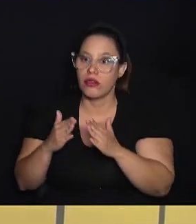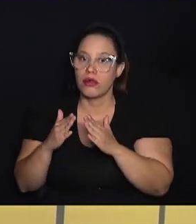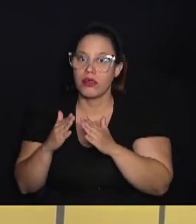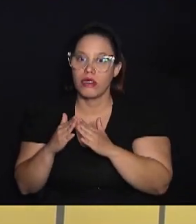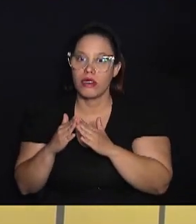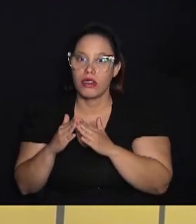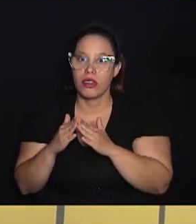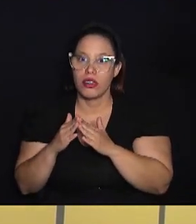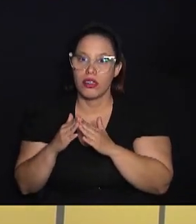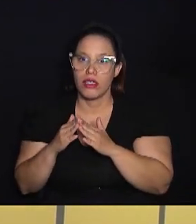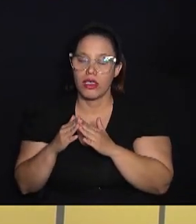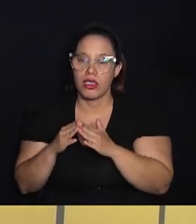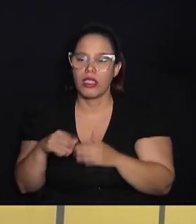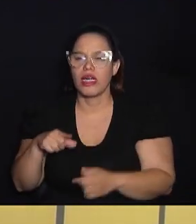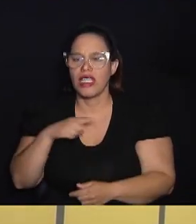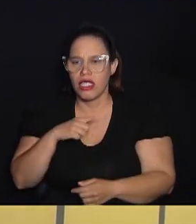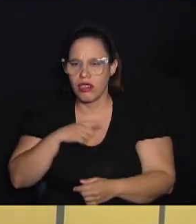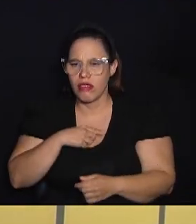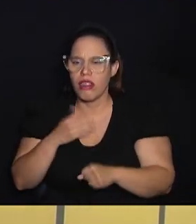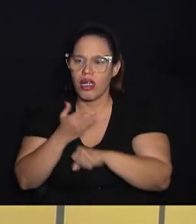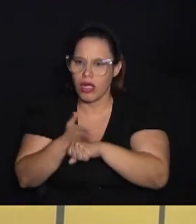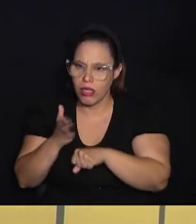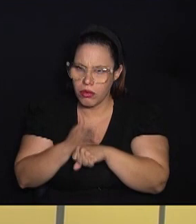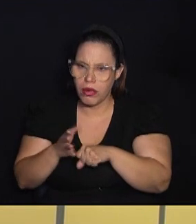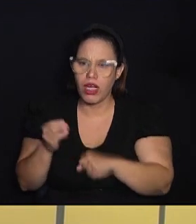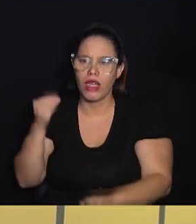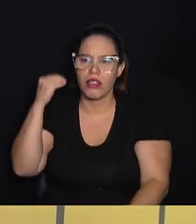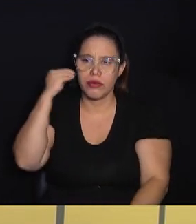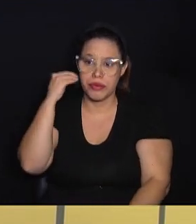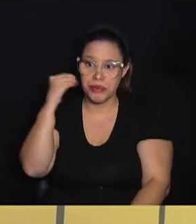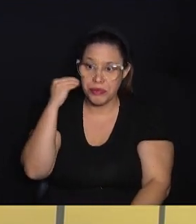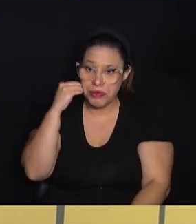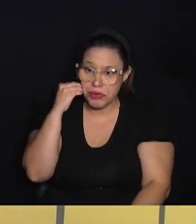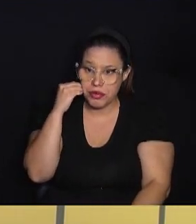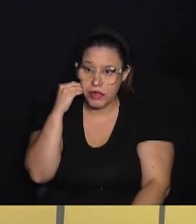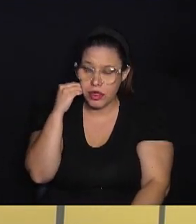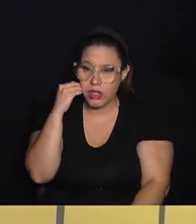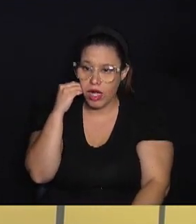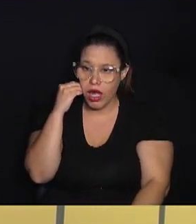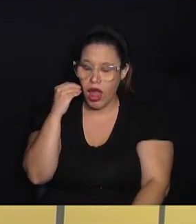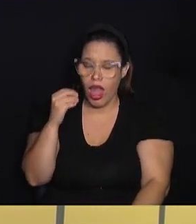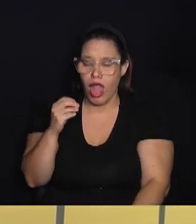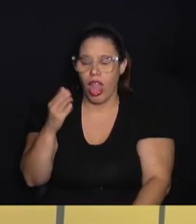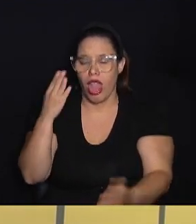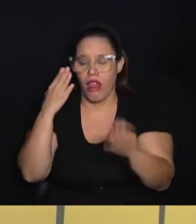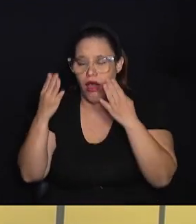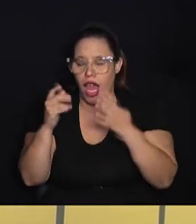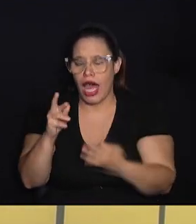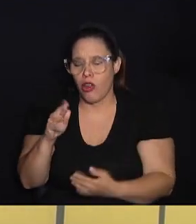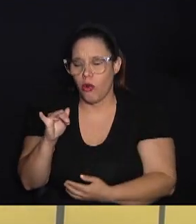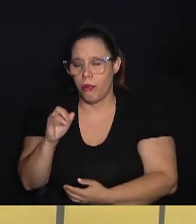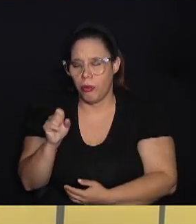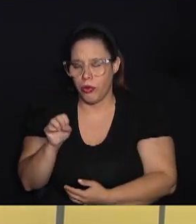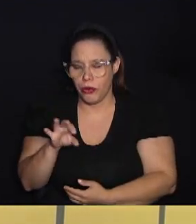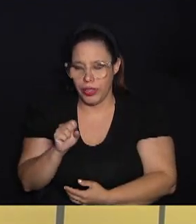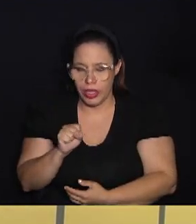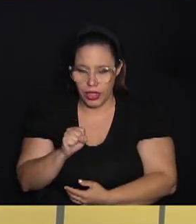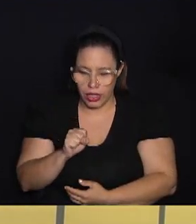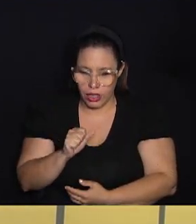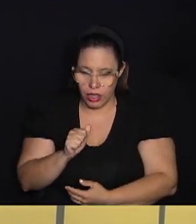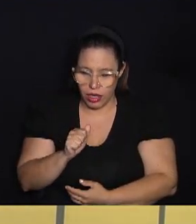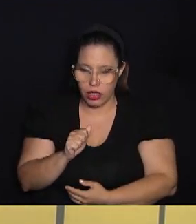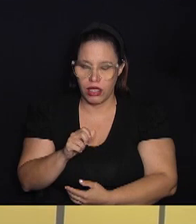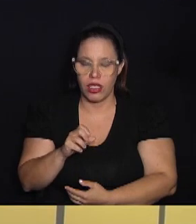tem consistência na própria prática né então ah um terapeuta de de medicina chinesa um acupunturista que é consistente na própria